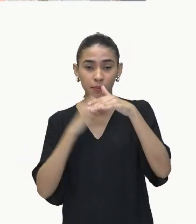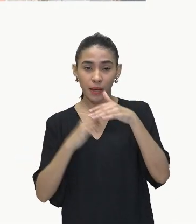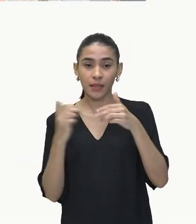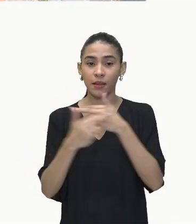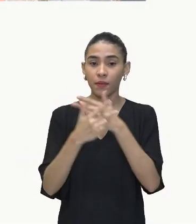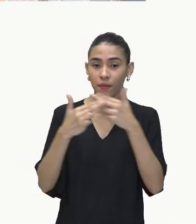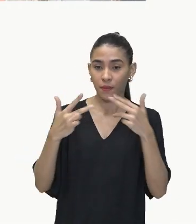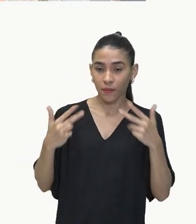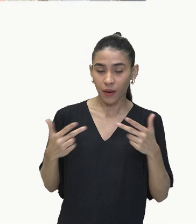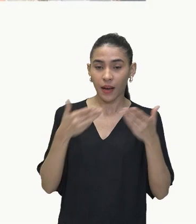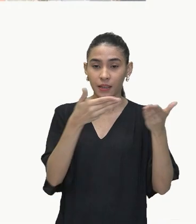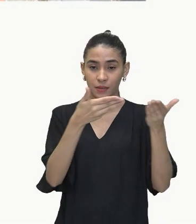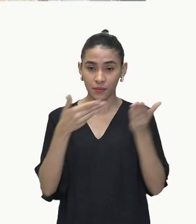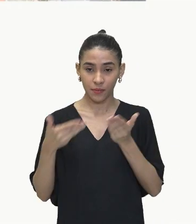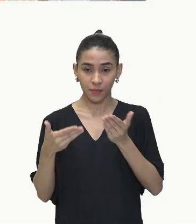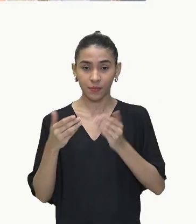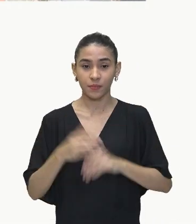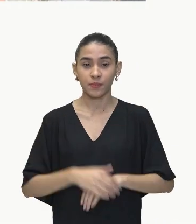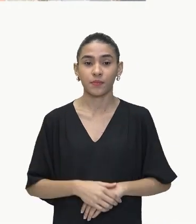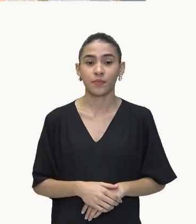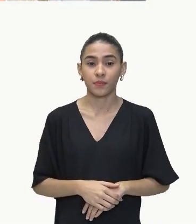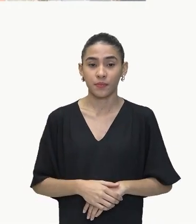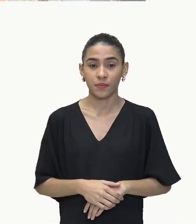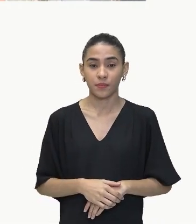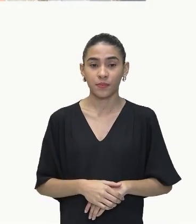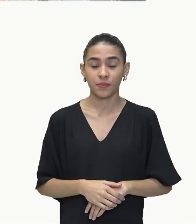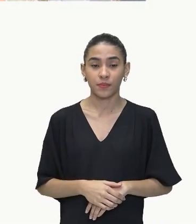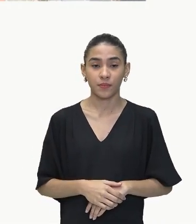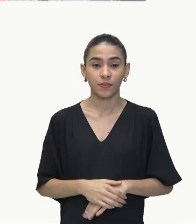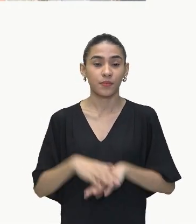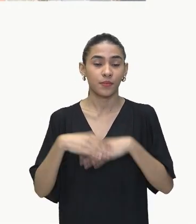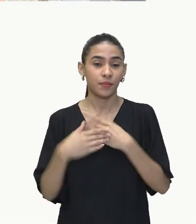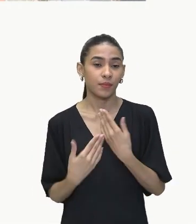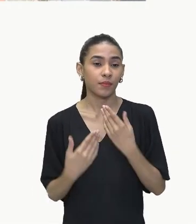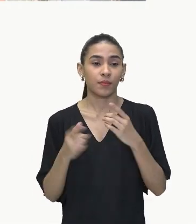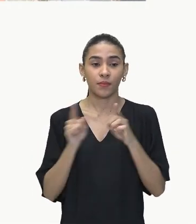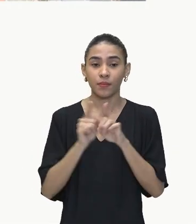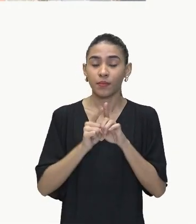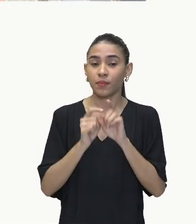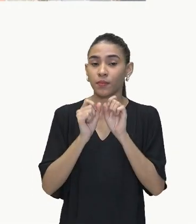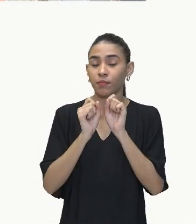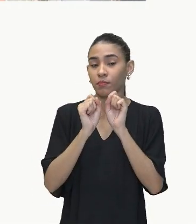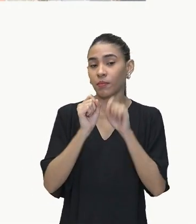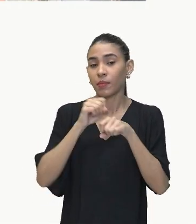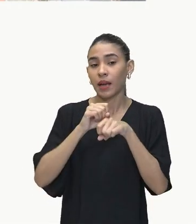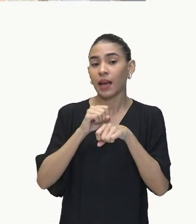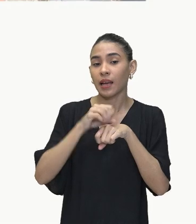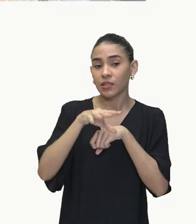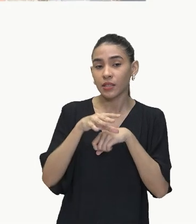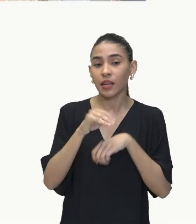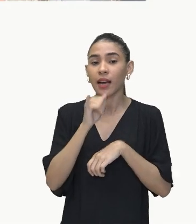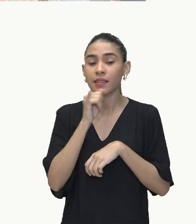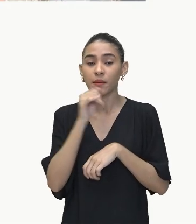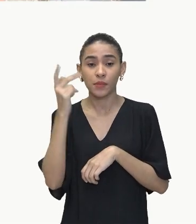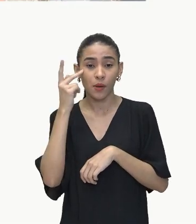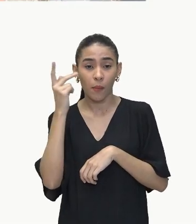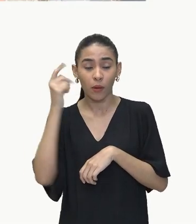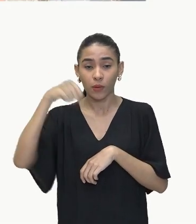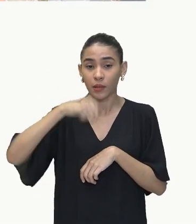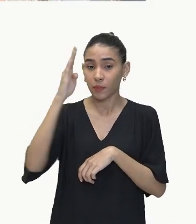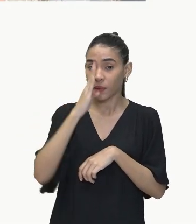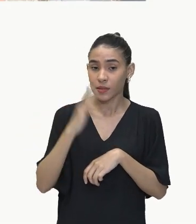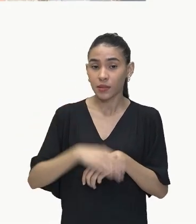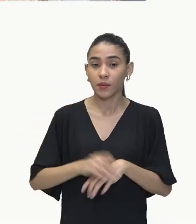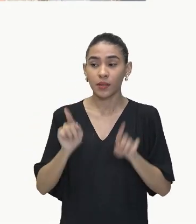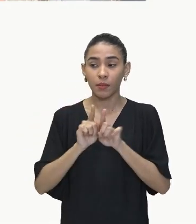de diversas regiões. Então, nós podemos falar de São Paulo, como exemplo, aqui no Brasil, e